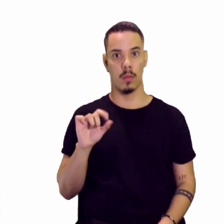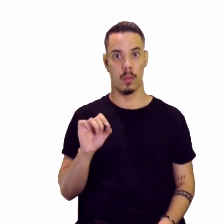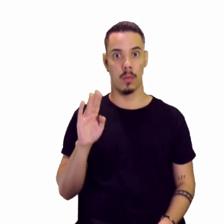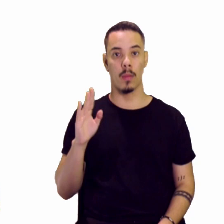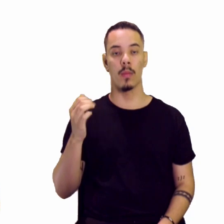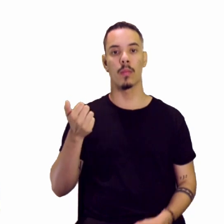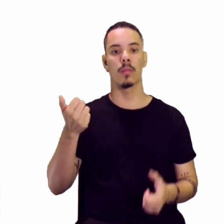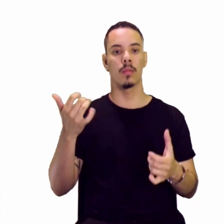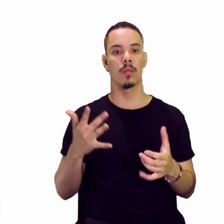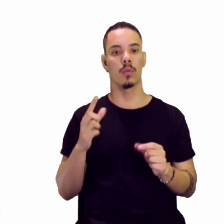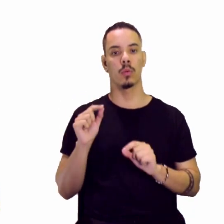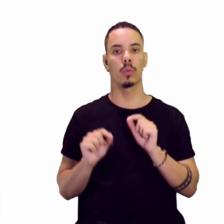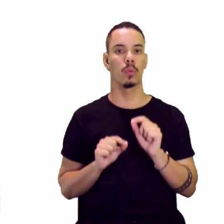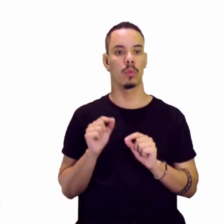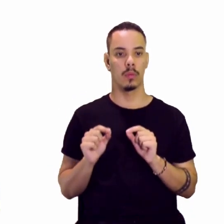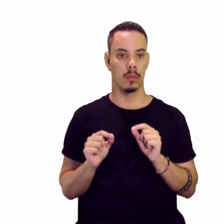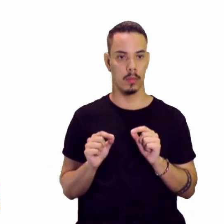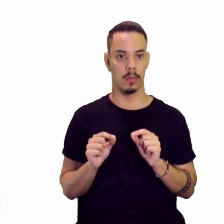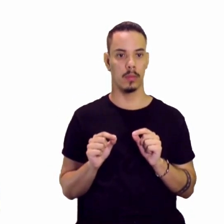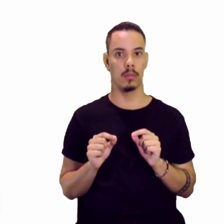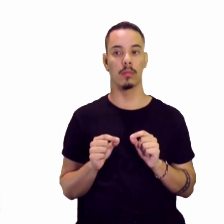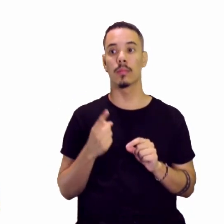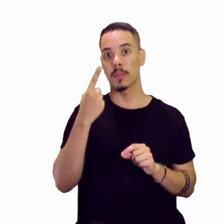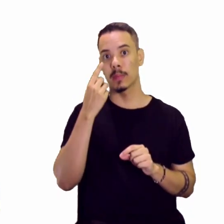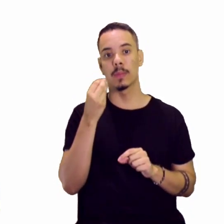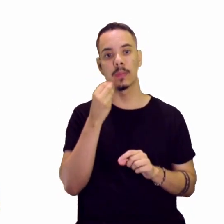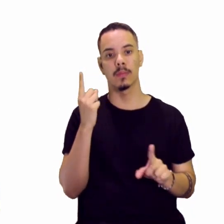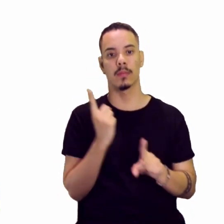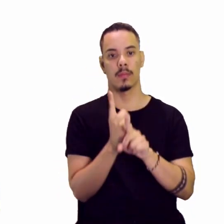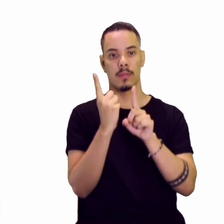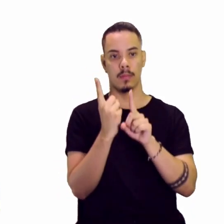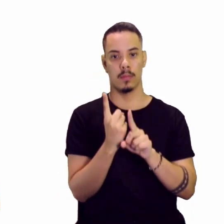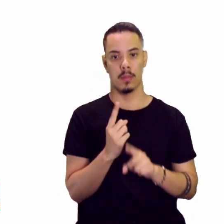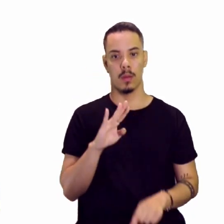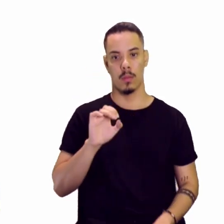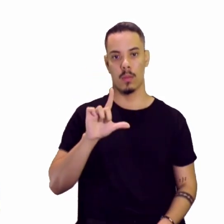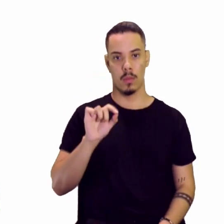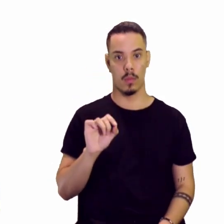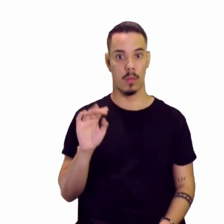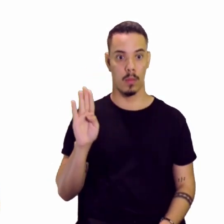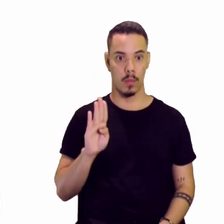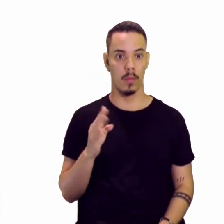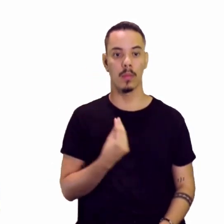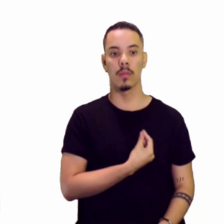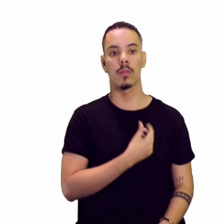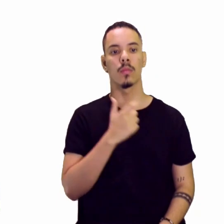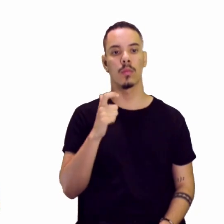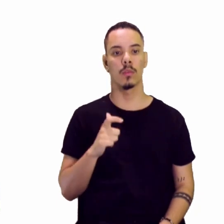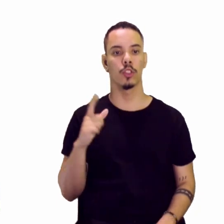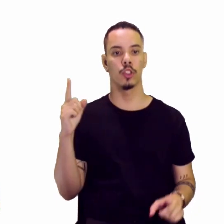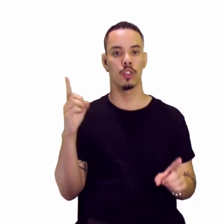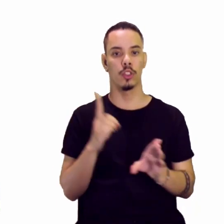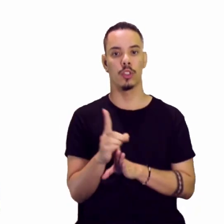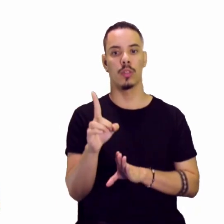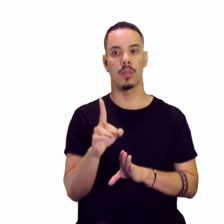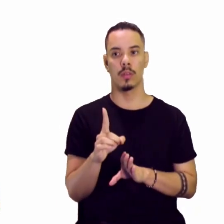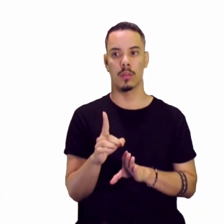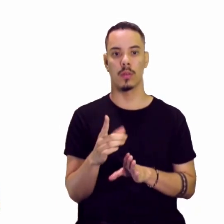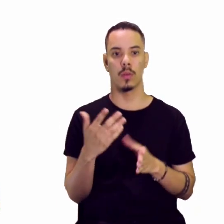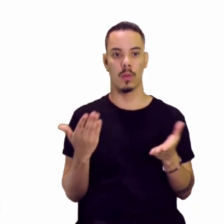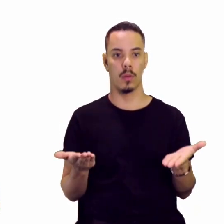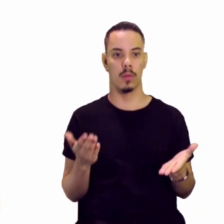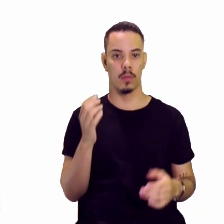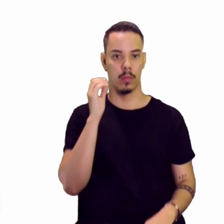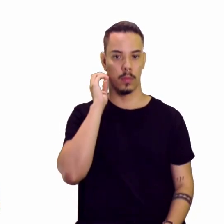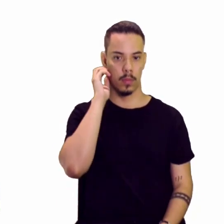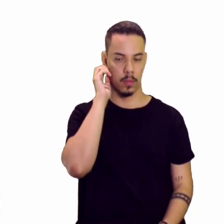Pode-se afirmar que ela será D. Vamos localizar, pessoal. O bloco B, ele está bem aqui, né, Décio? Que direção ele está? O